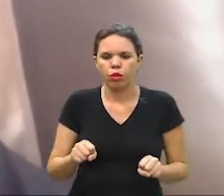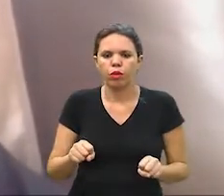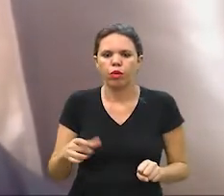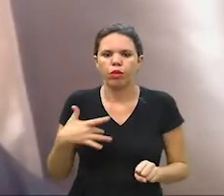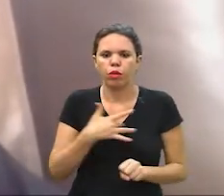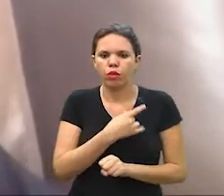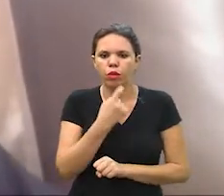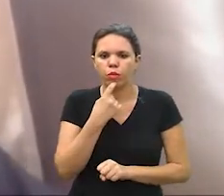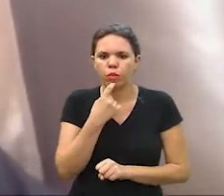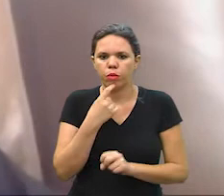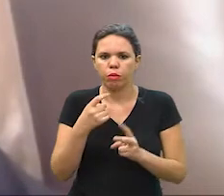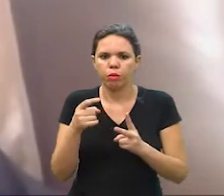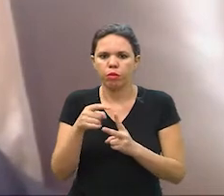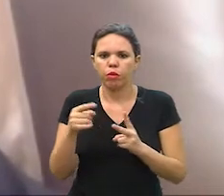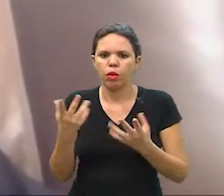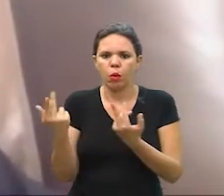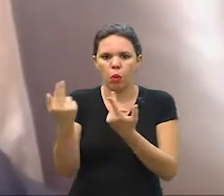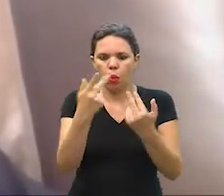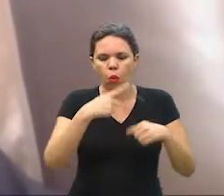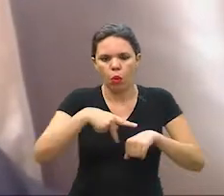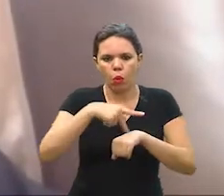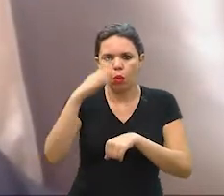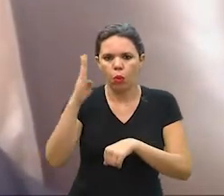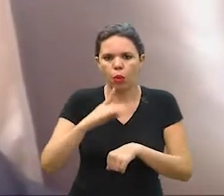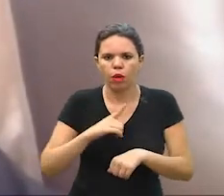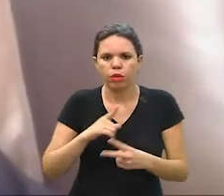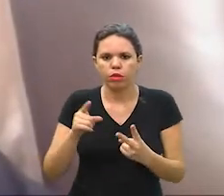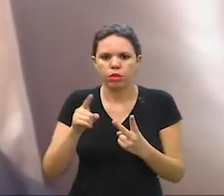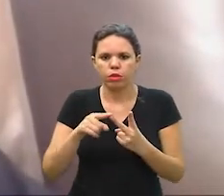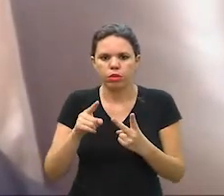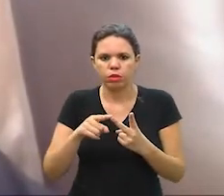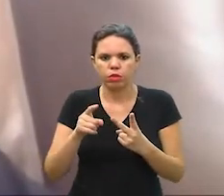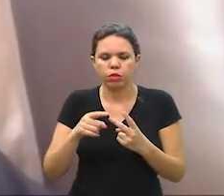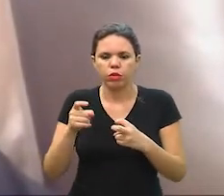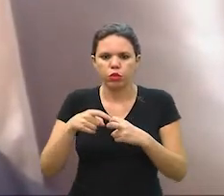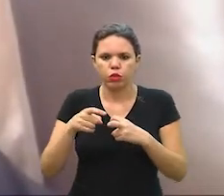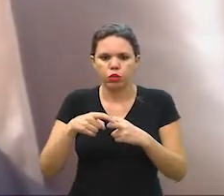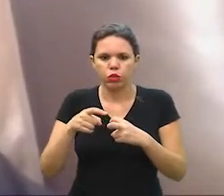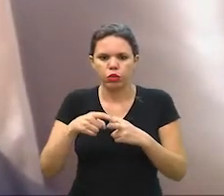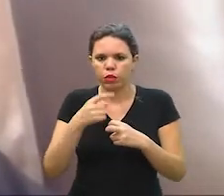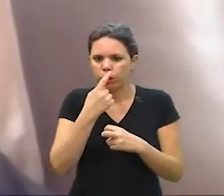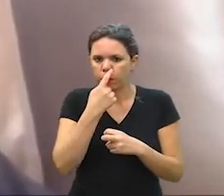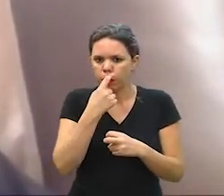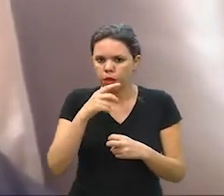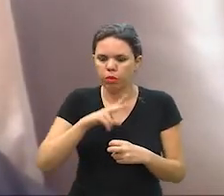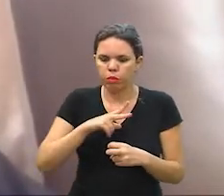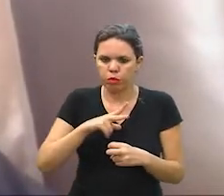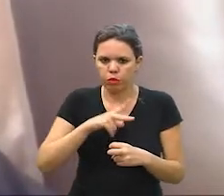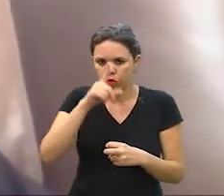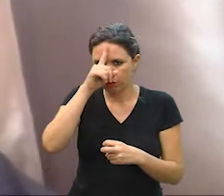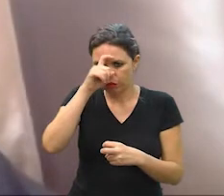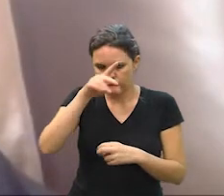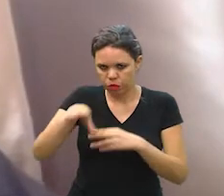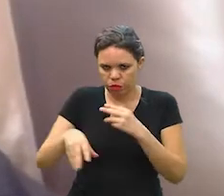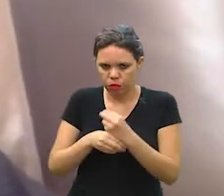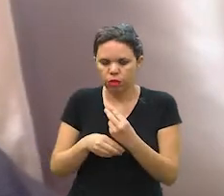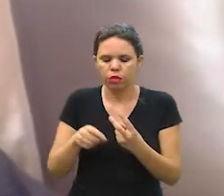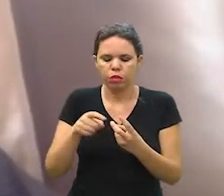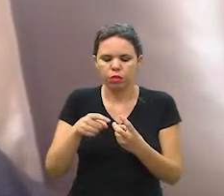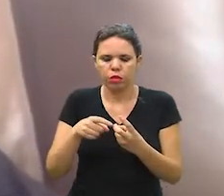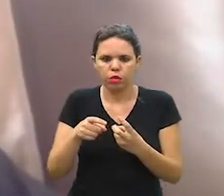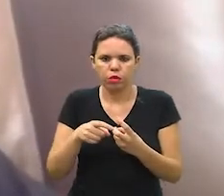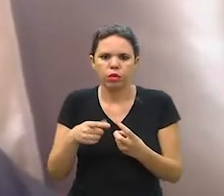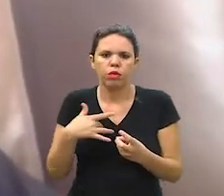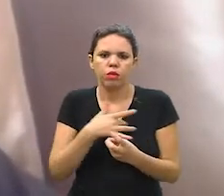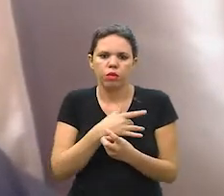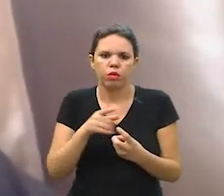Campinas, como no restante do país. Nós temos o sistema médico supletivo, que é o privado suplementar, que